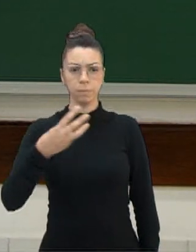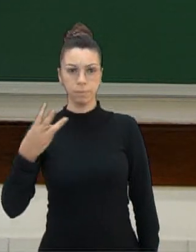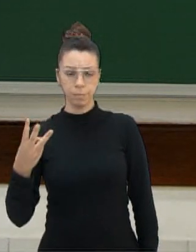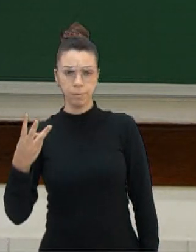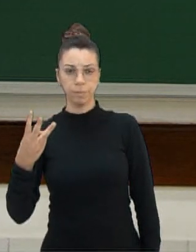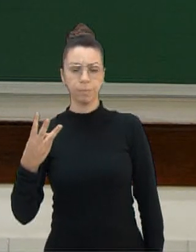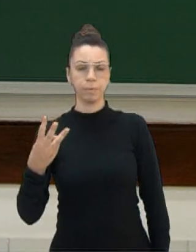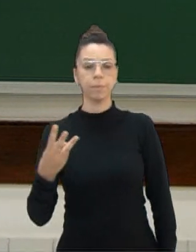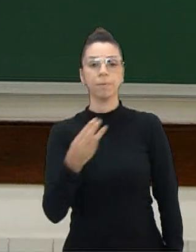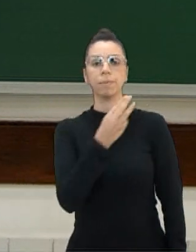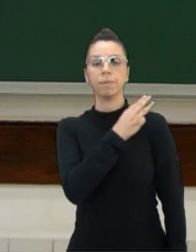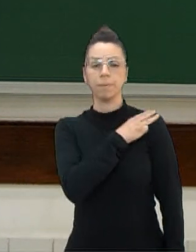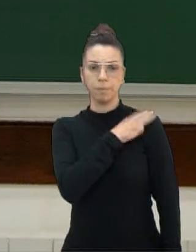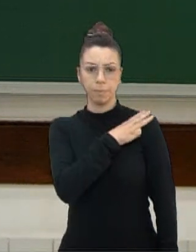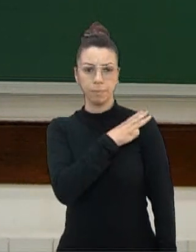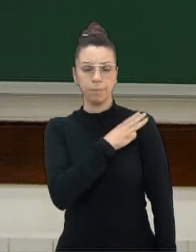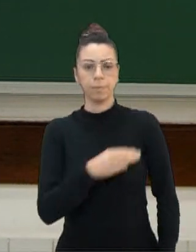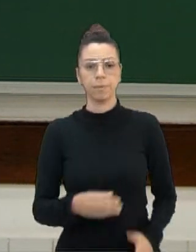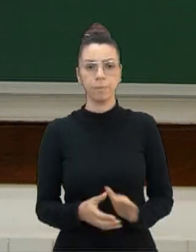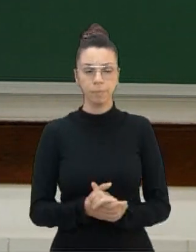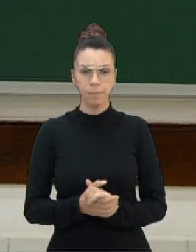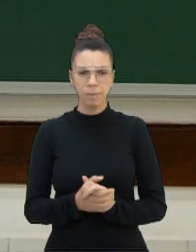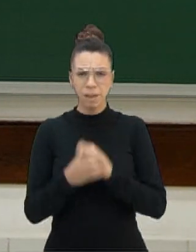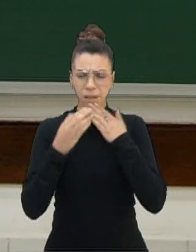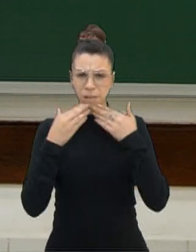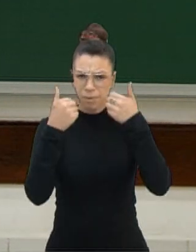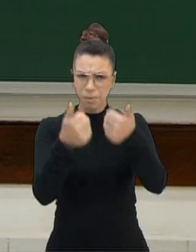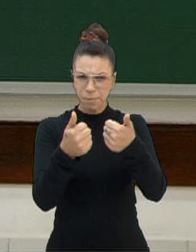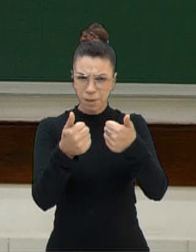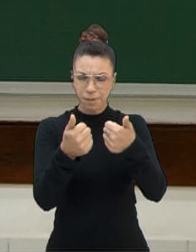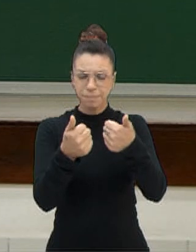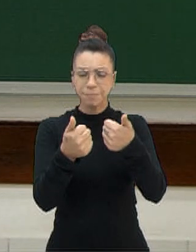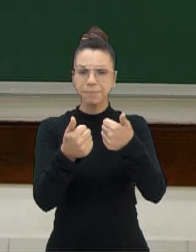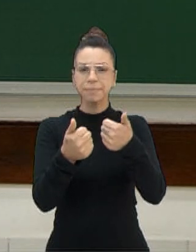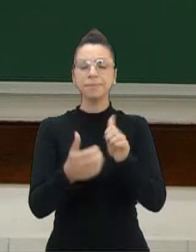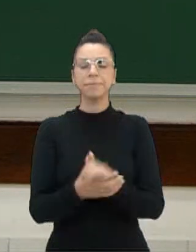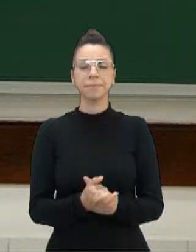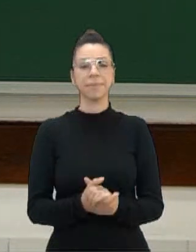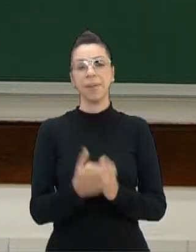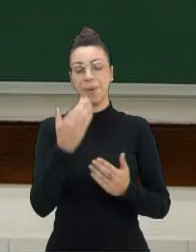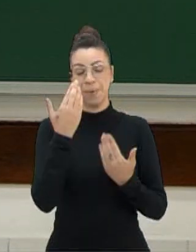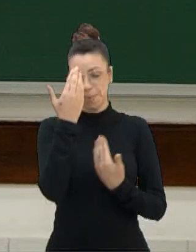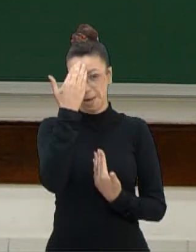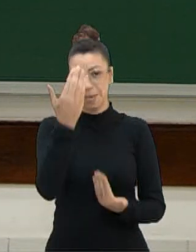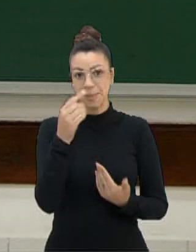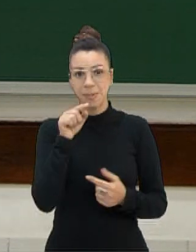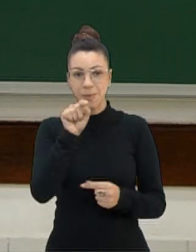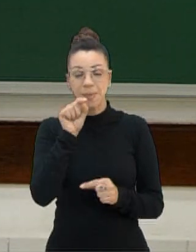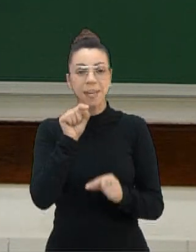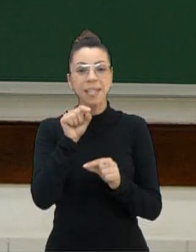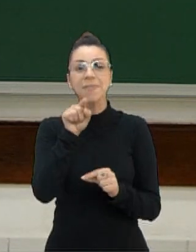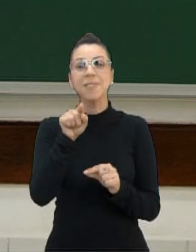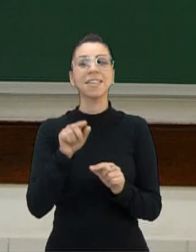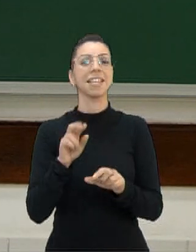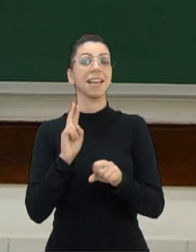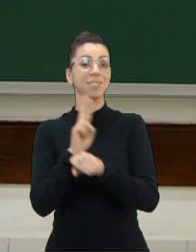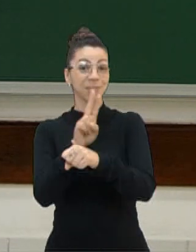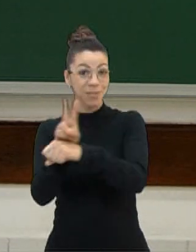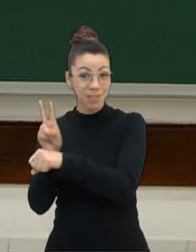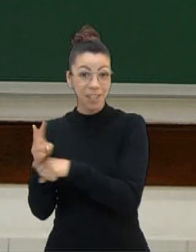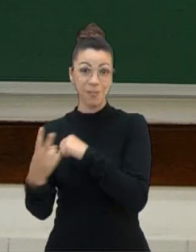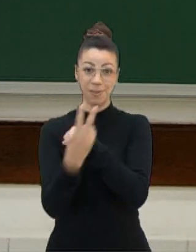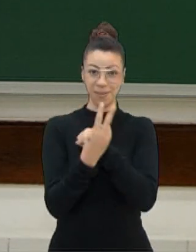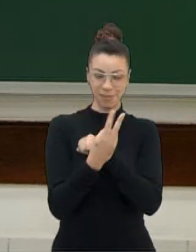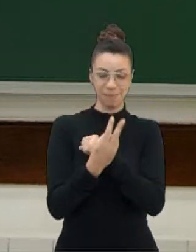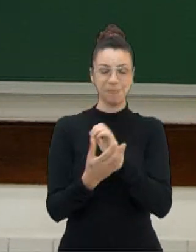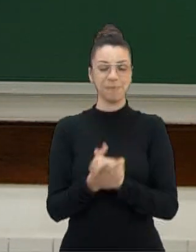série, ensino médio, aula 23. Tudo bem com vocês? Professor, acredito que vocês estão se cuidando direitinho. O professor também está se cuidando.